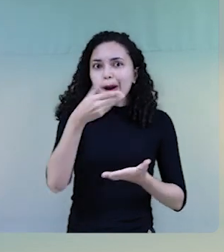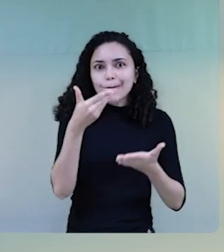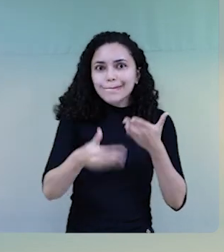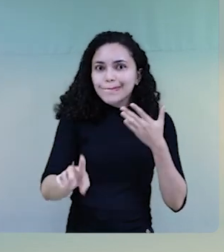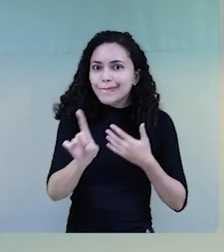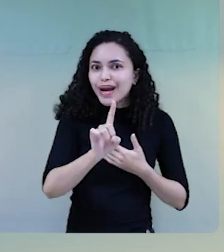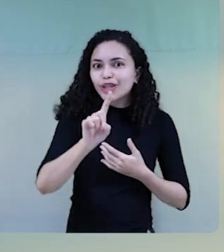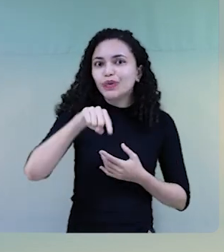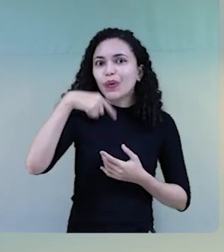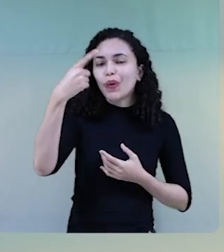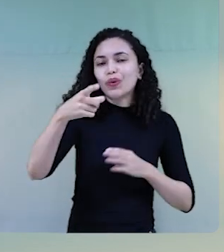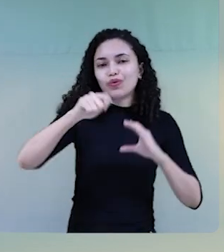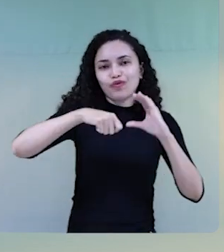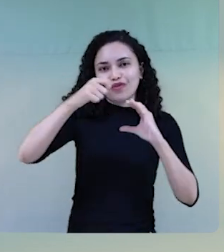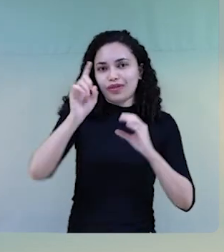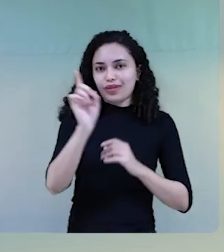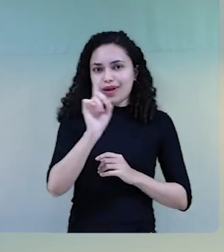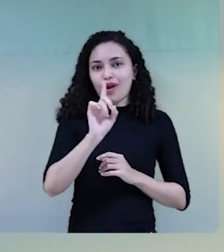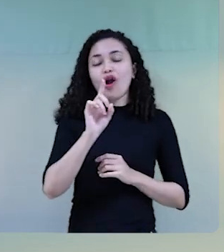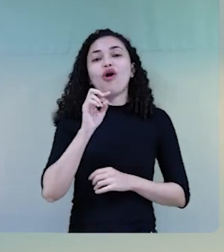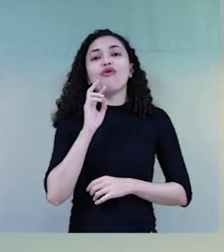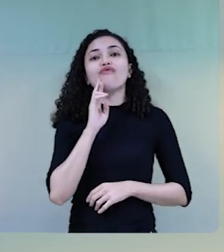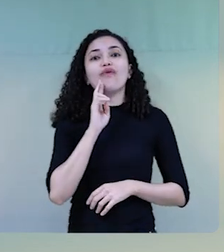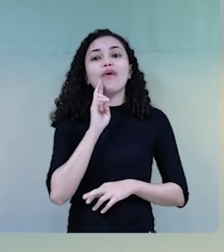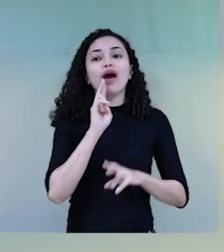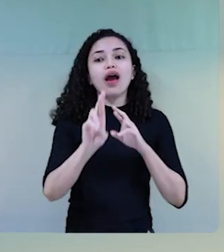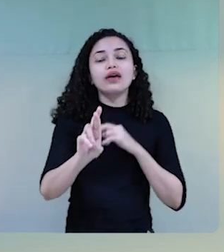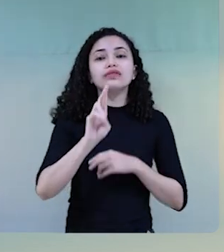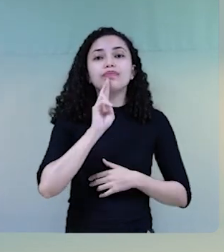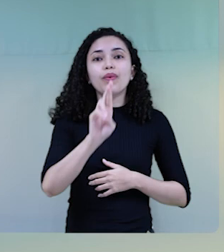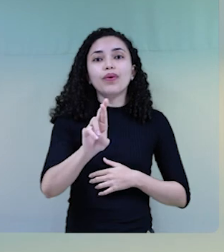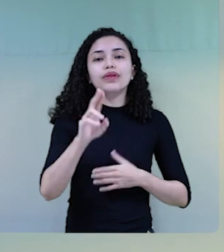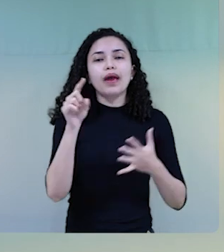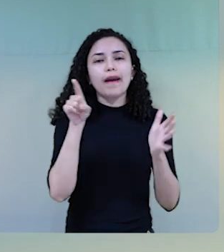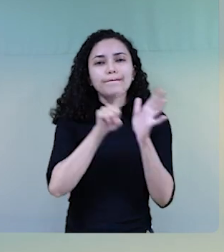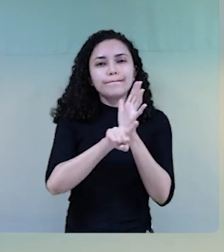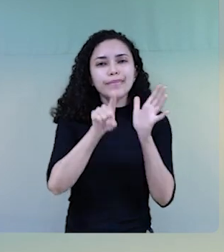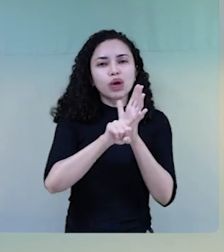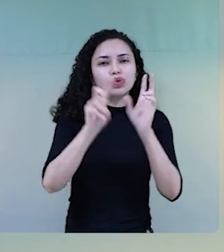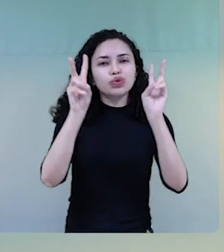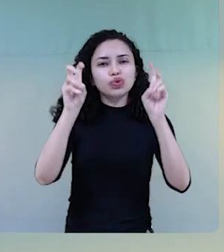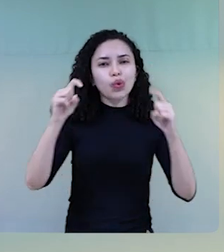estar resolvendo questões, tá, que estão vinculadas com esse assunto, tá certo?